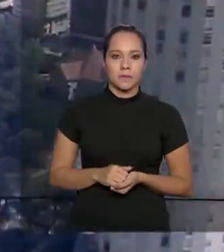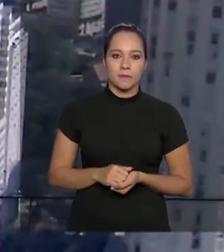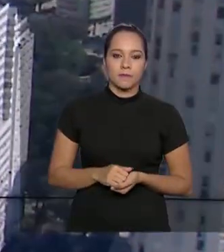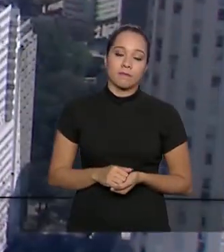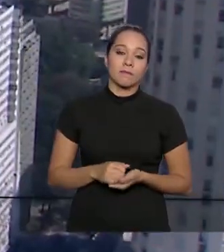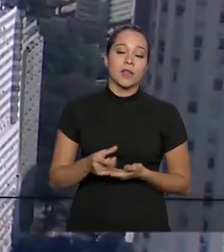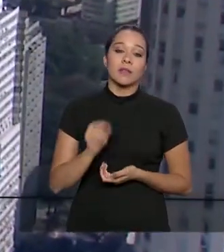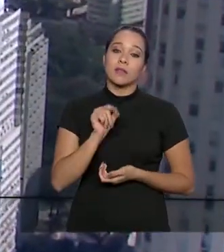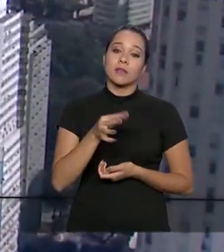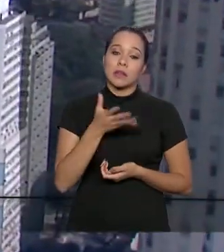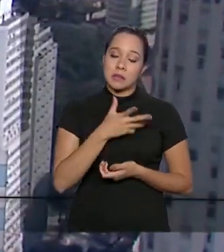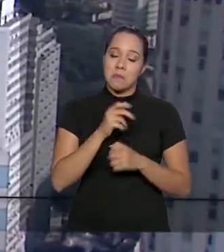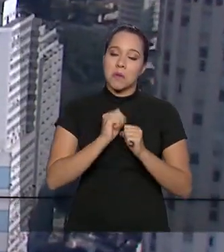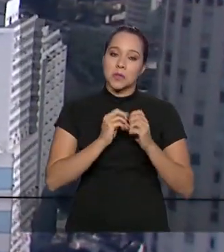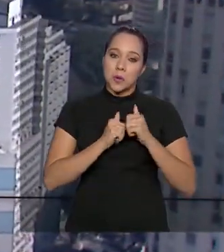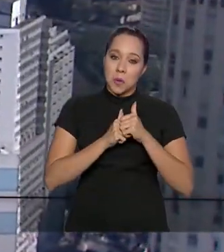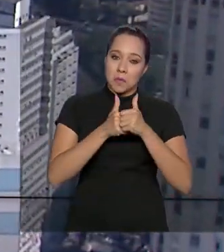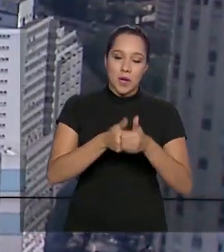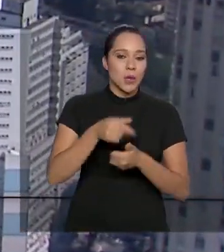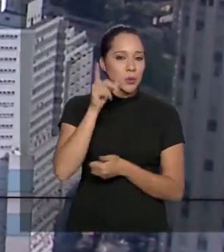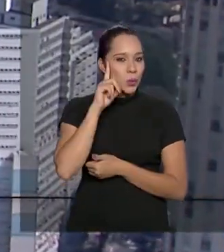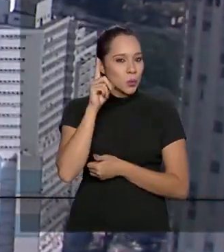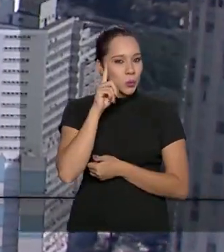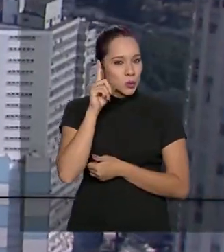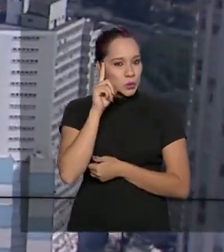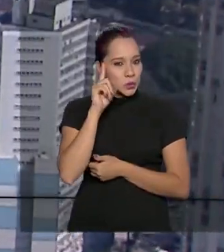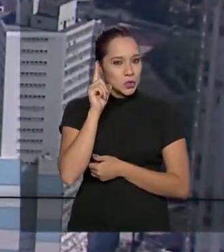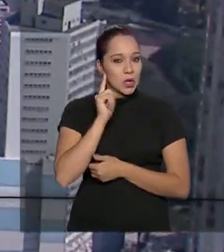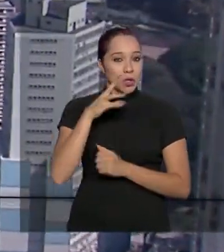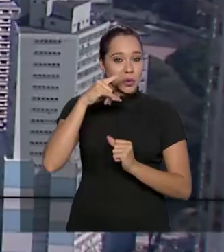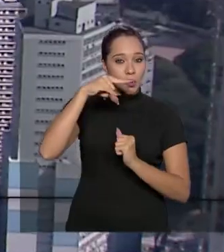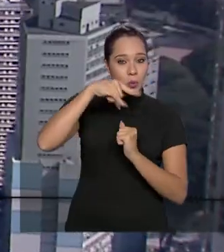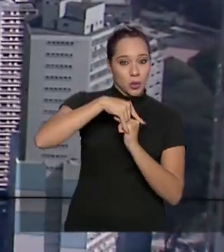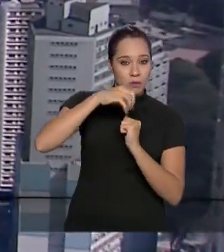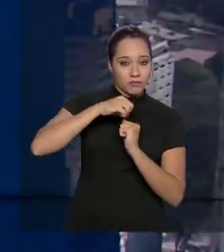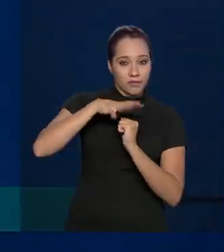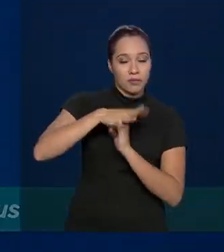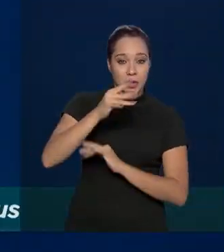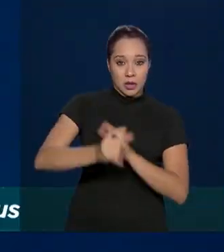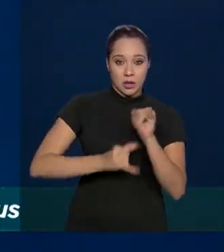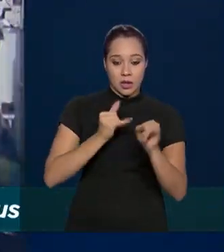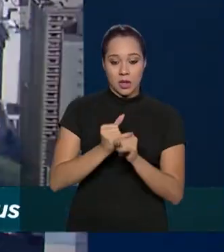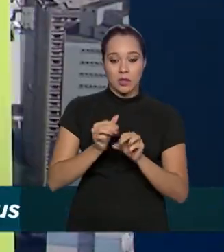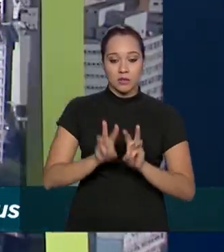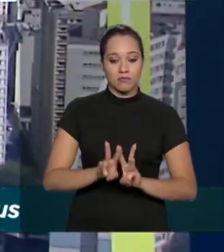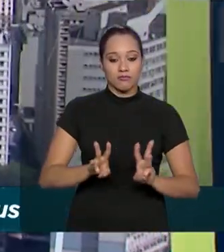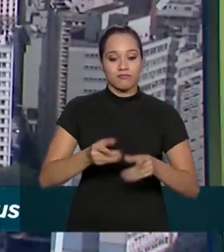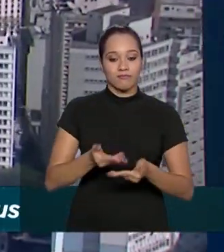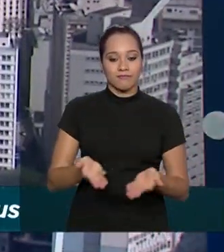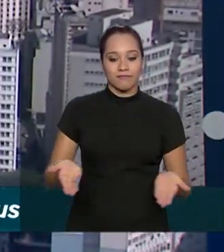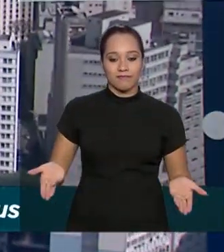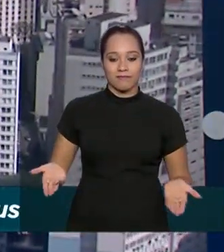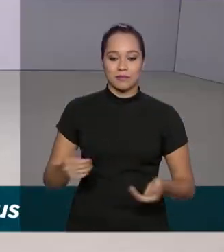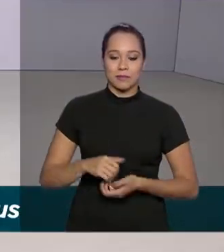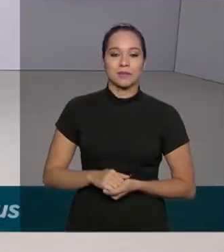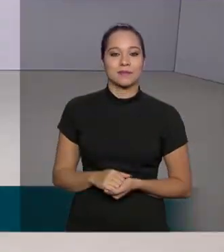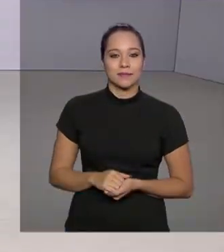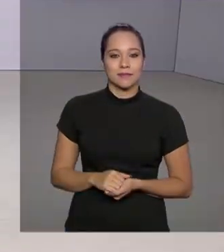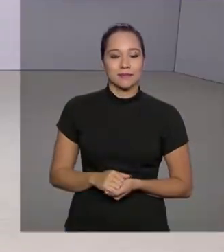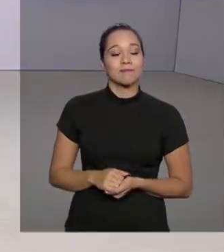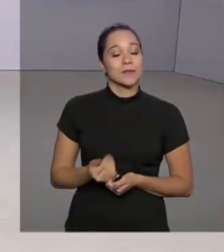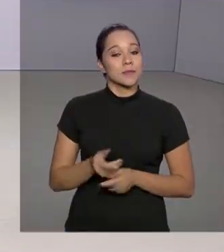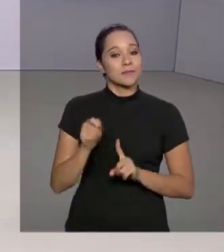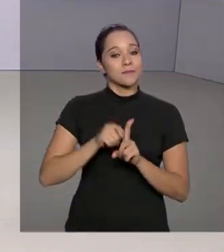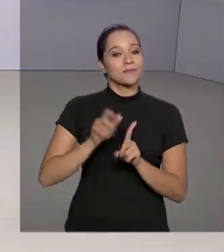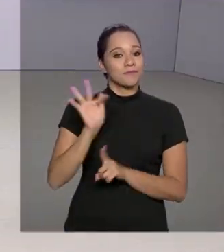E quem quiser pode acompanhar diariamente o boletim do coronavírus pelo site que aparece aí na sua tela. Em